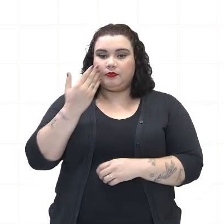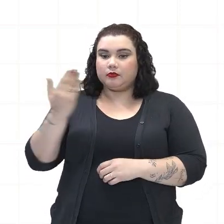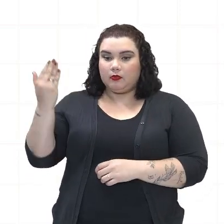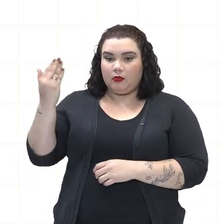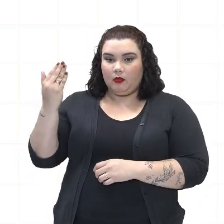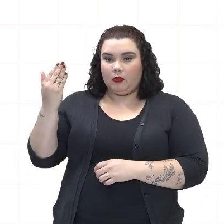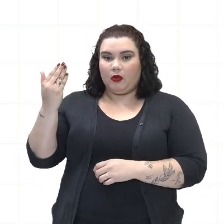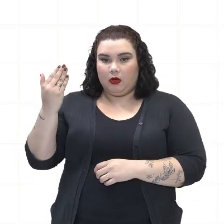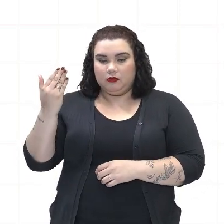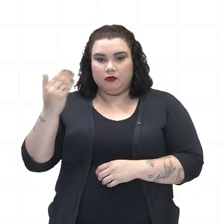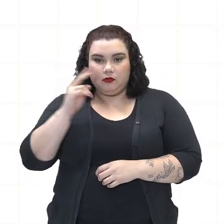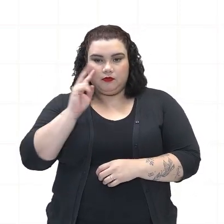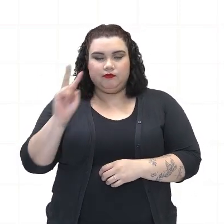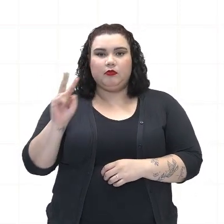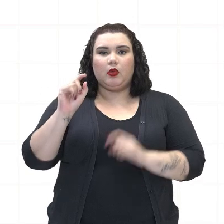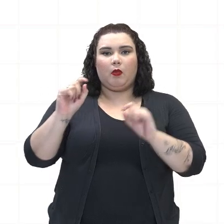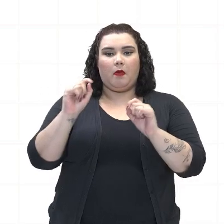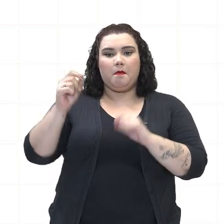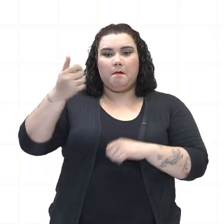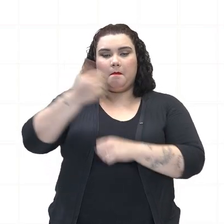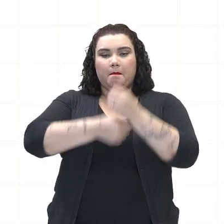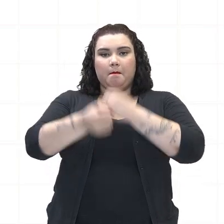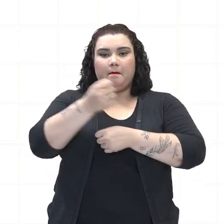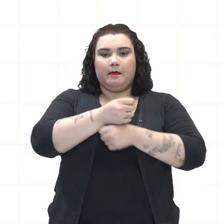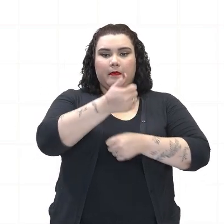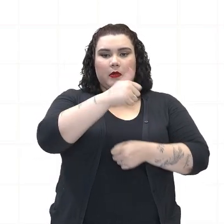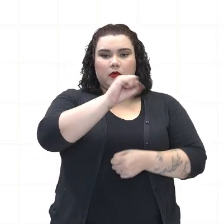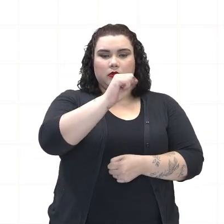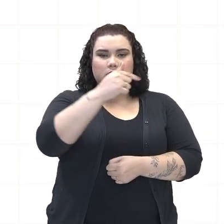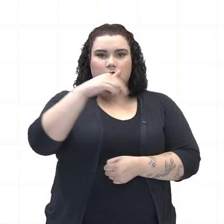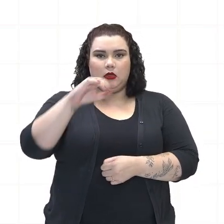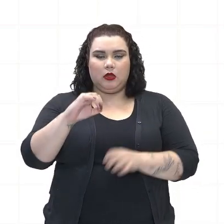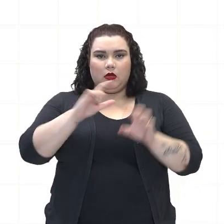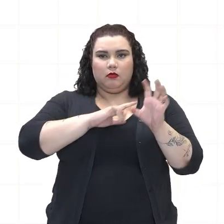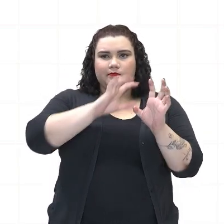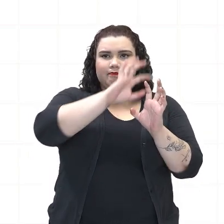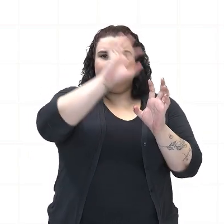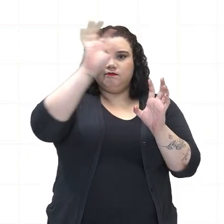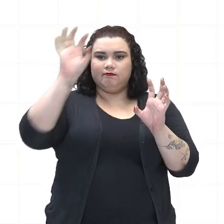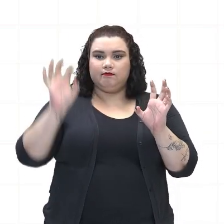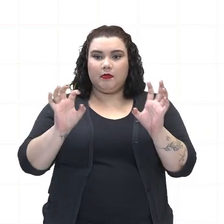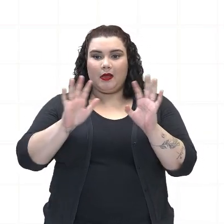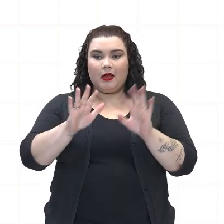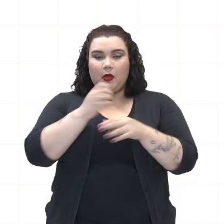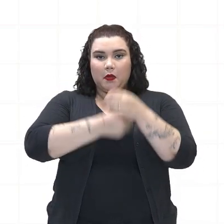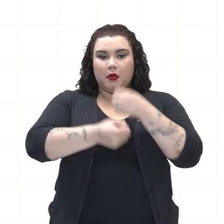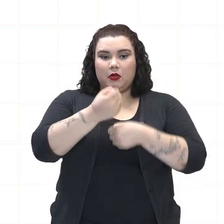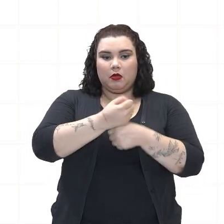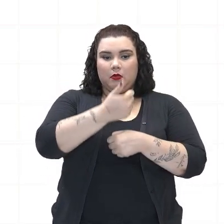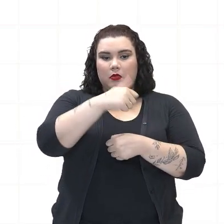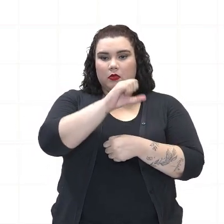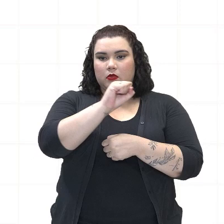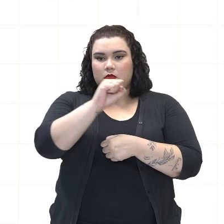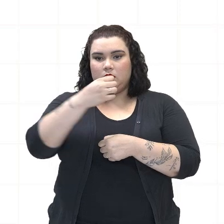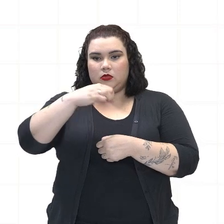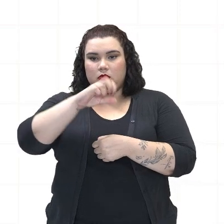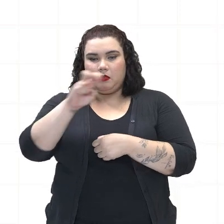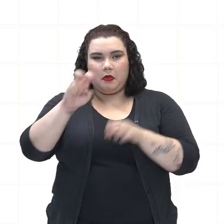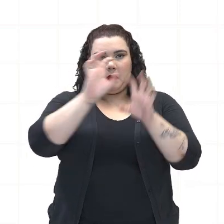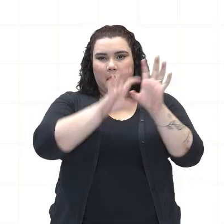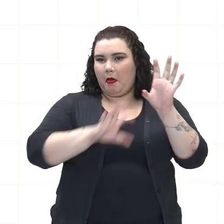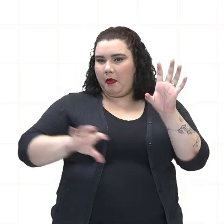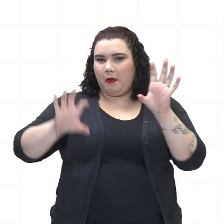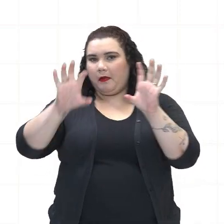eram apenas aquelas partes ali do litoral, mas lá em 1895 a África já estava toda de